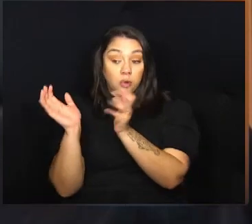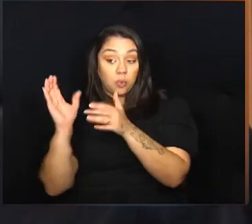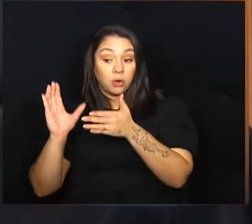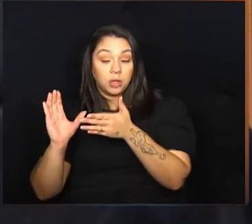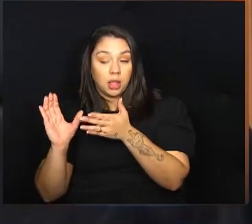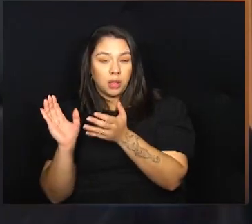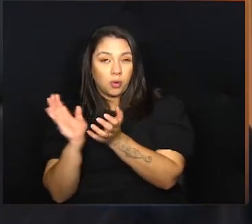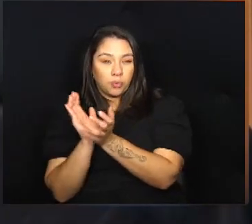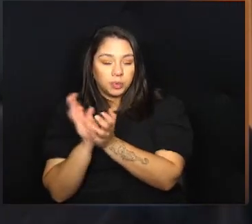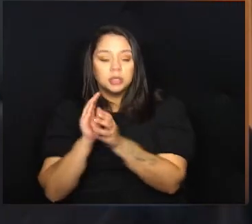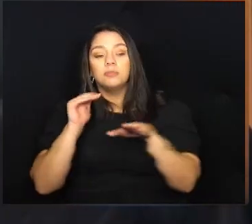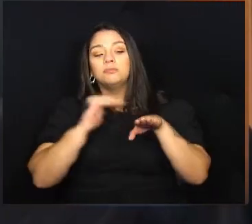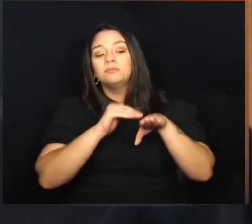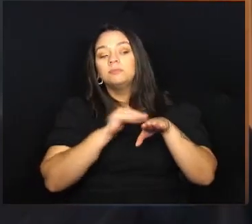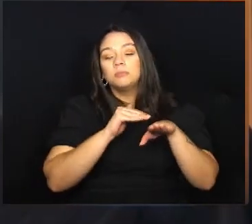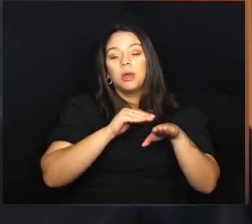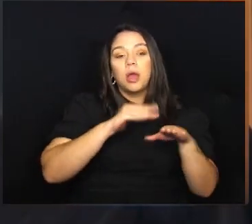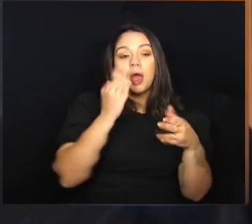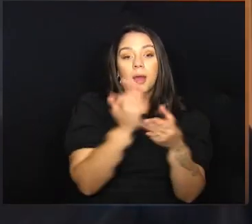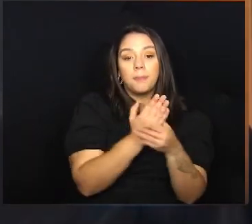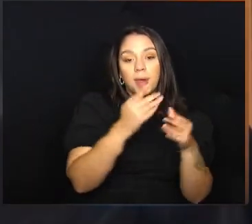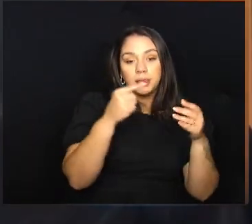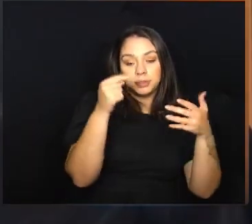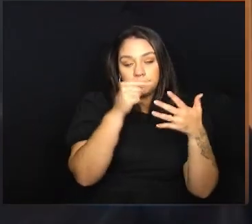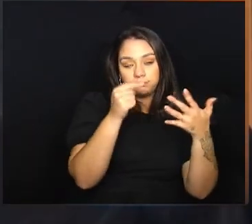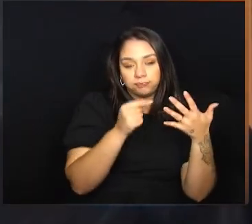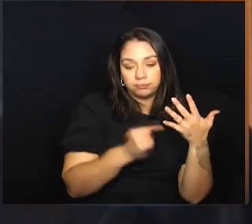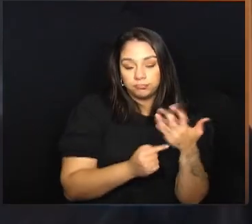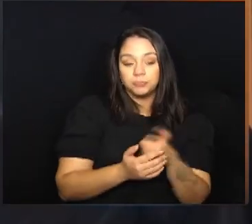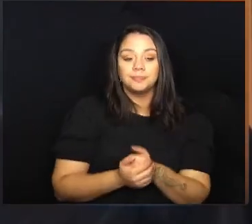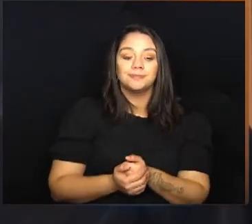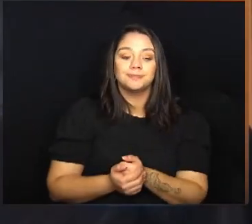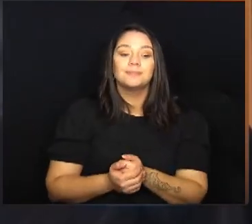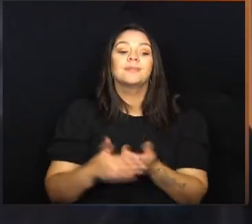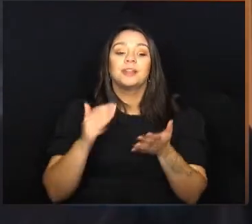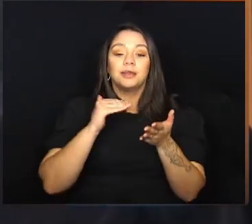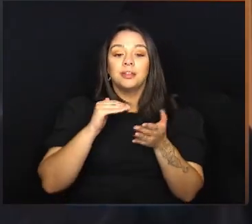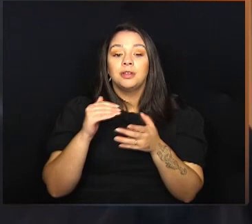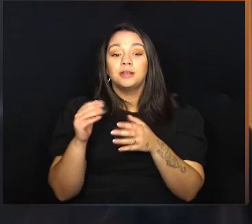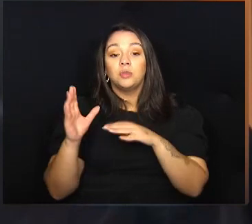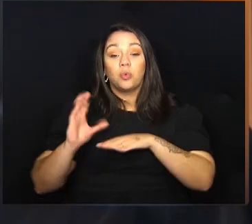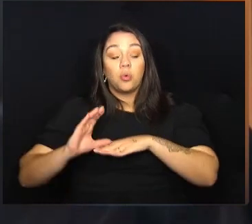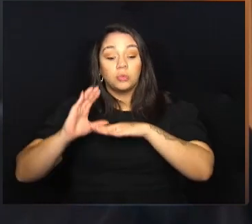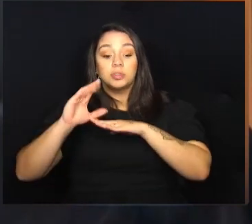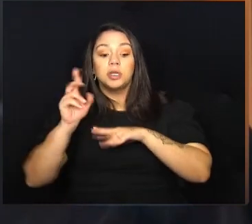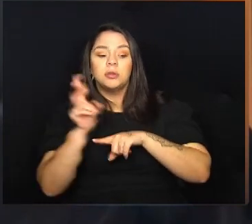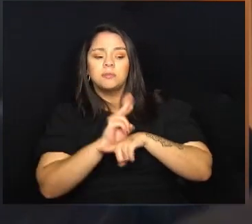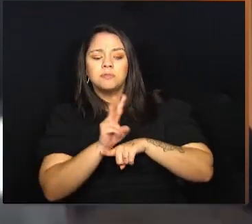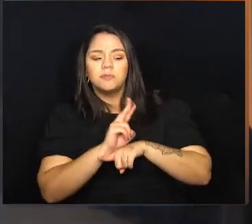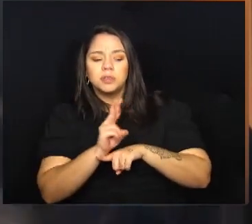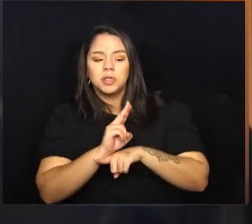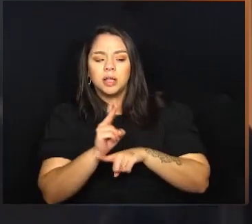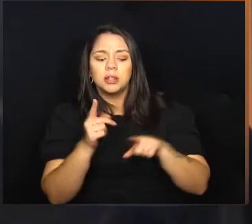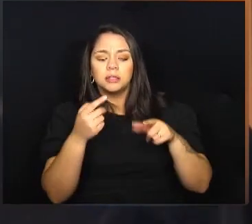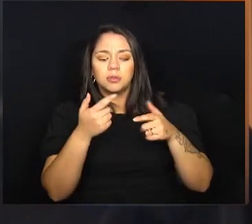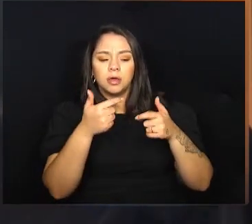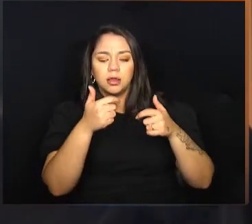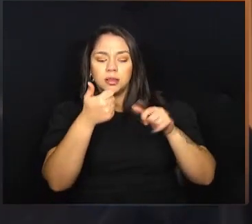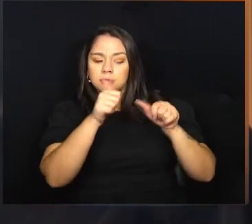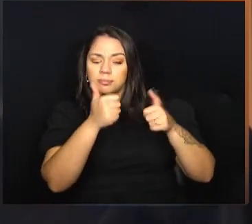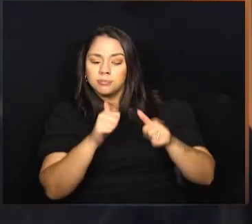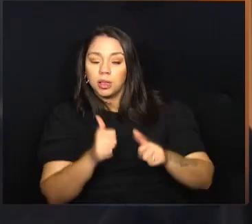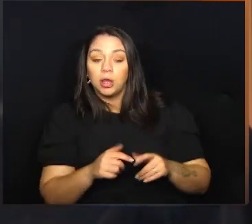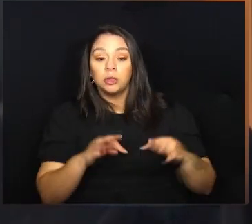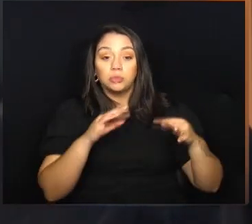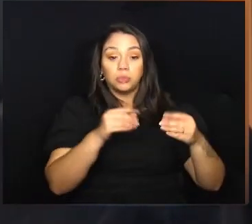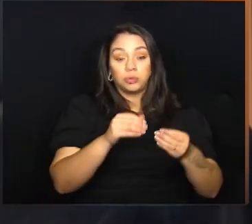O Conselho, ele é o órgão que, então, fiscaliza e verifica e dá vazão a tudo que a